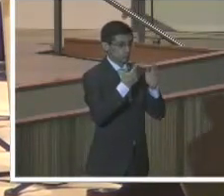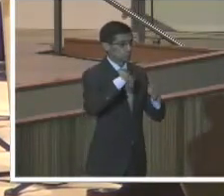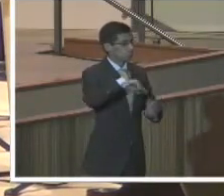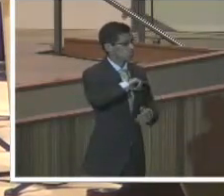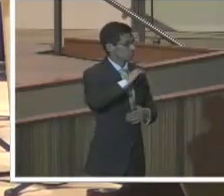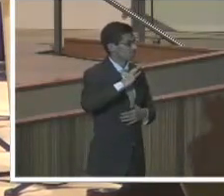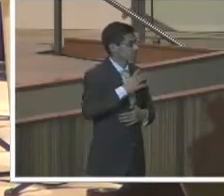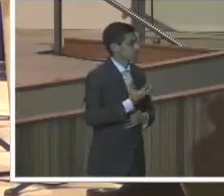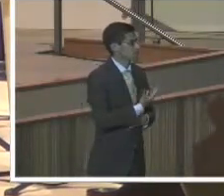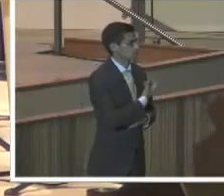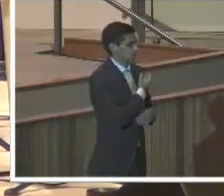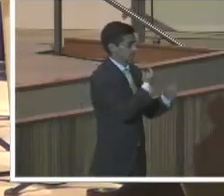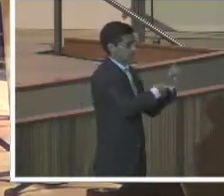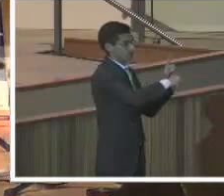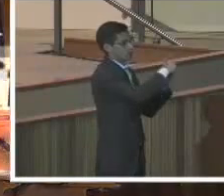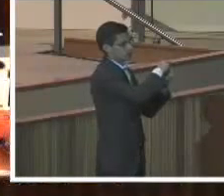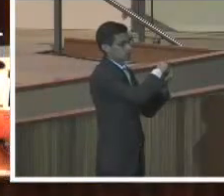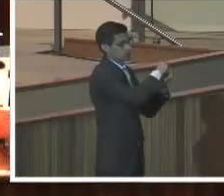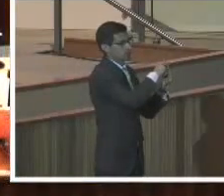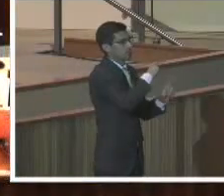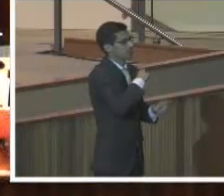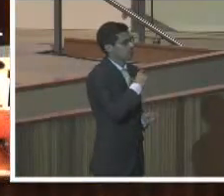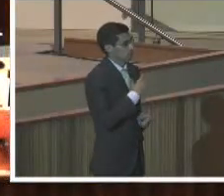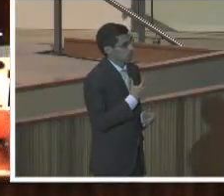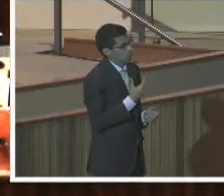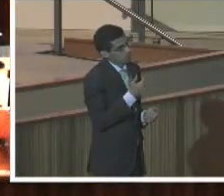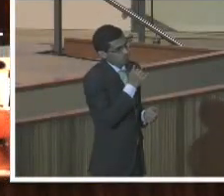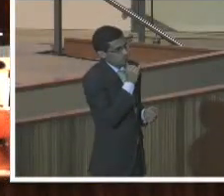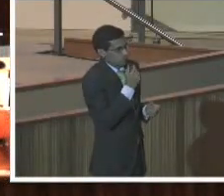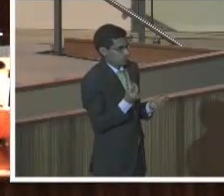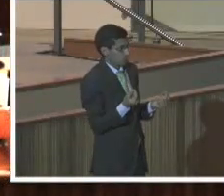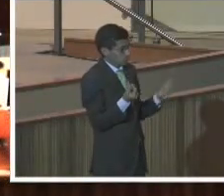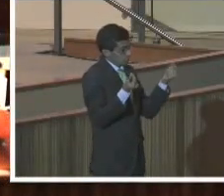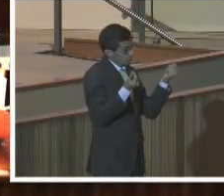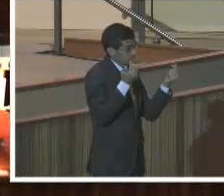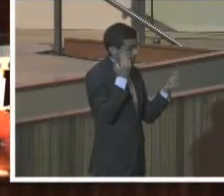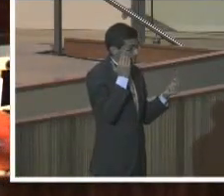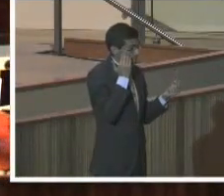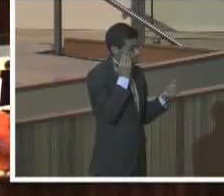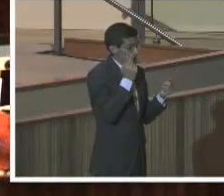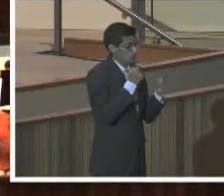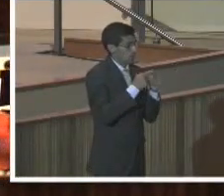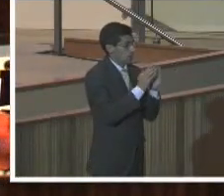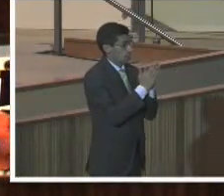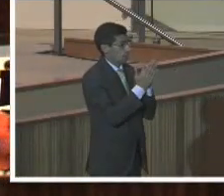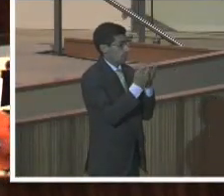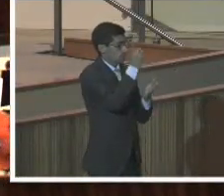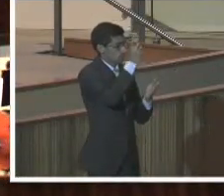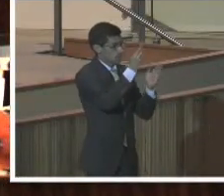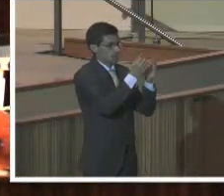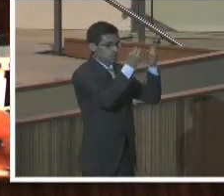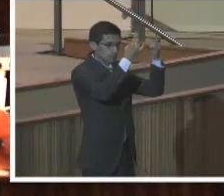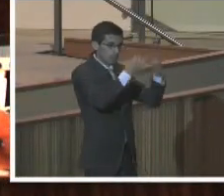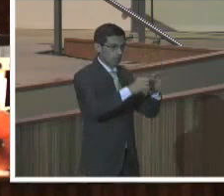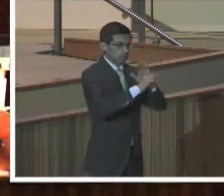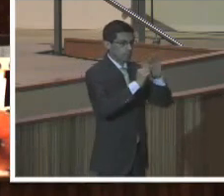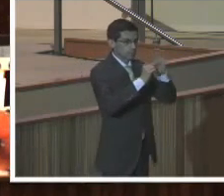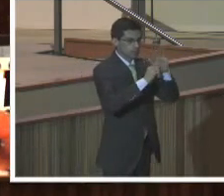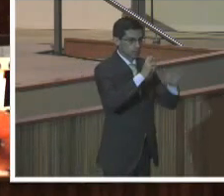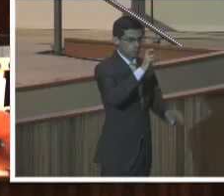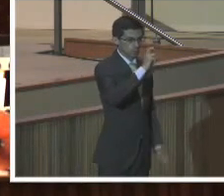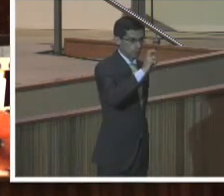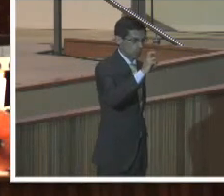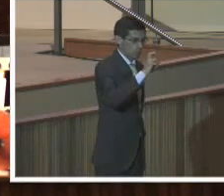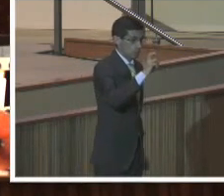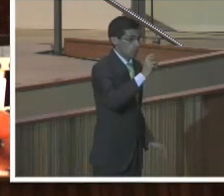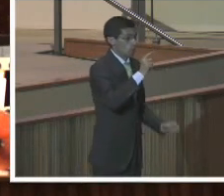O resgate é caro. É interessante que a Bíblia vai dizer no versículo 5 que quando a encontra fica